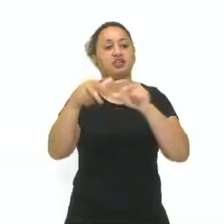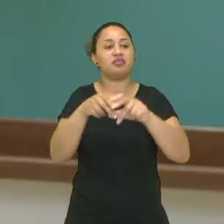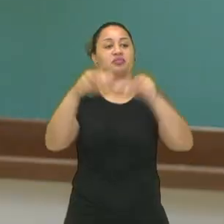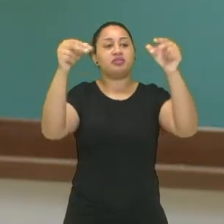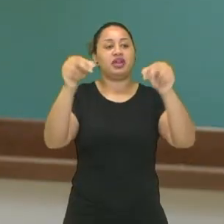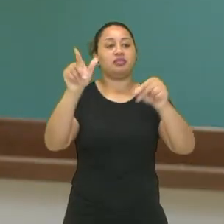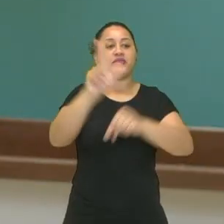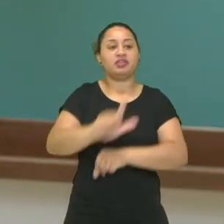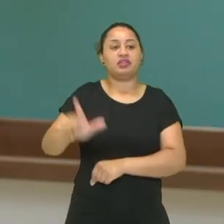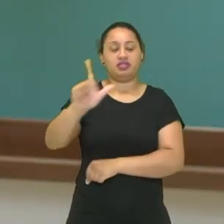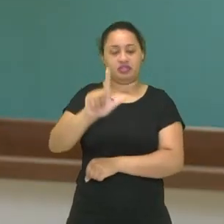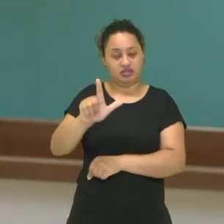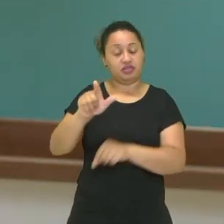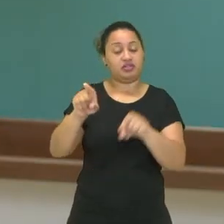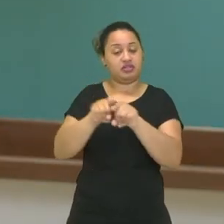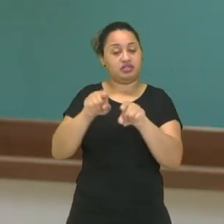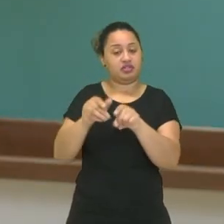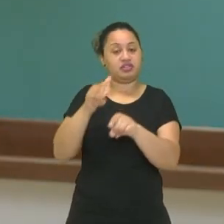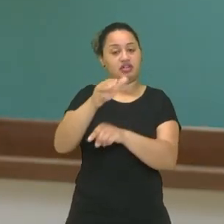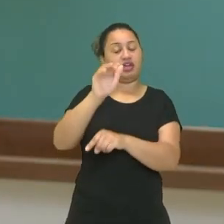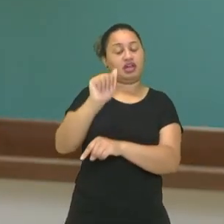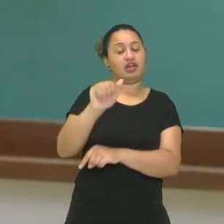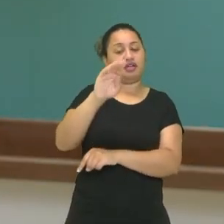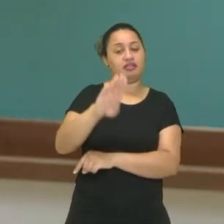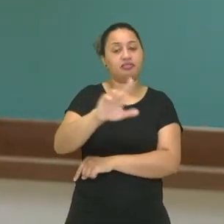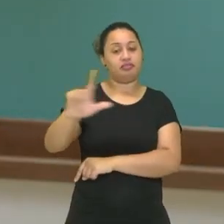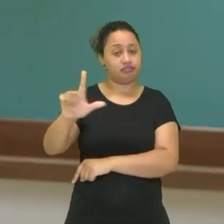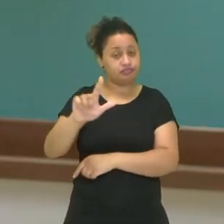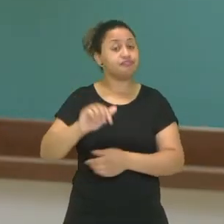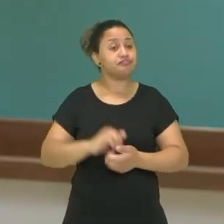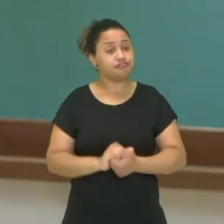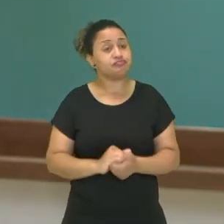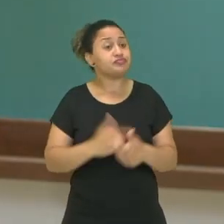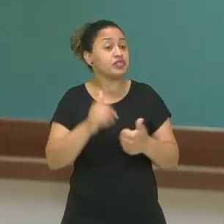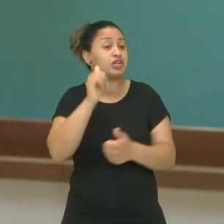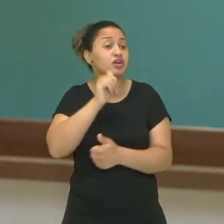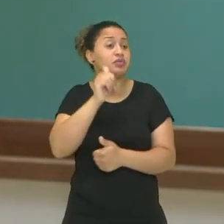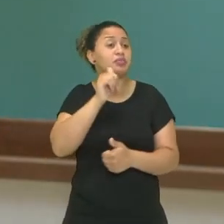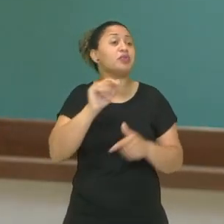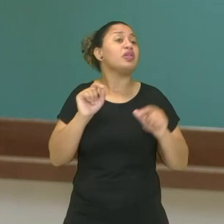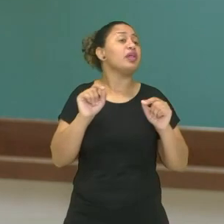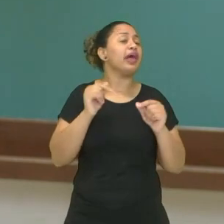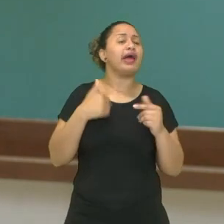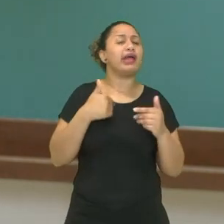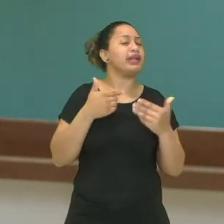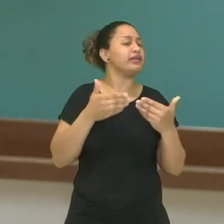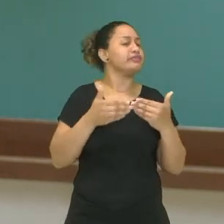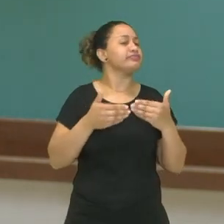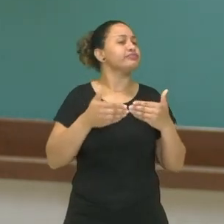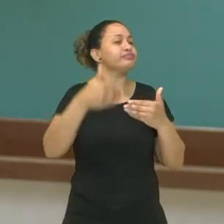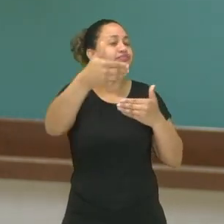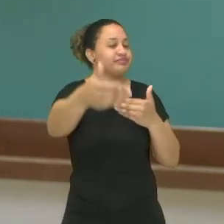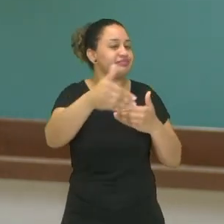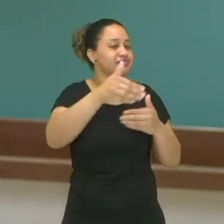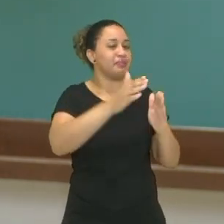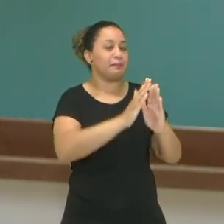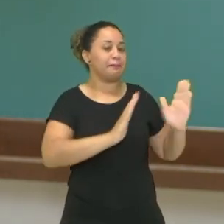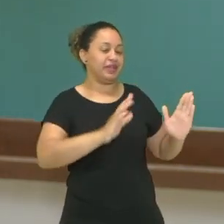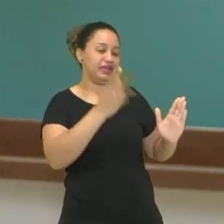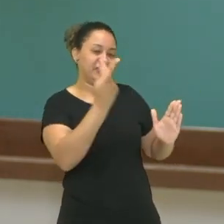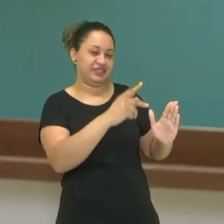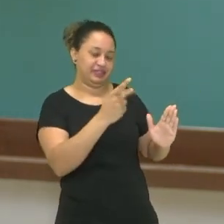entrar na ABL, Academia Brasileira de Letras. Uma mulher, digamos assim, à frente do seu tempo. O